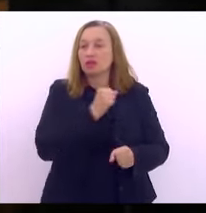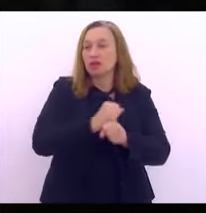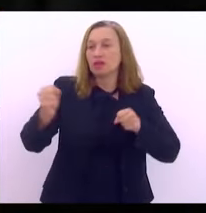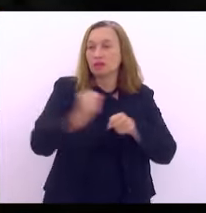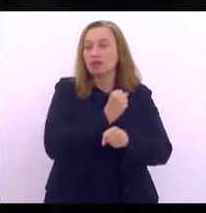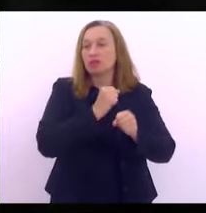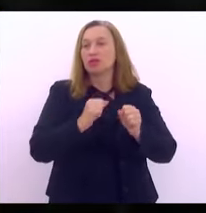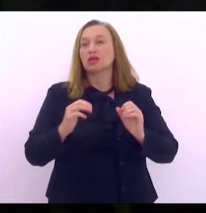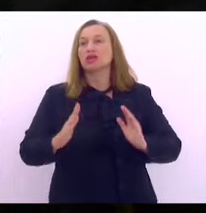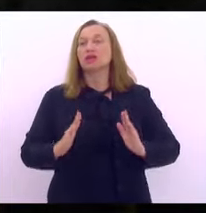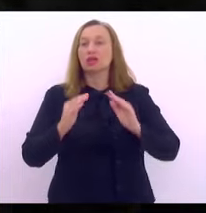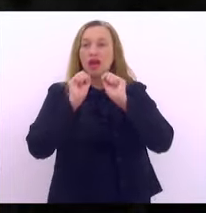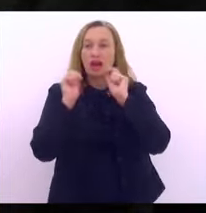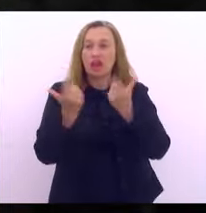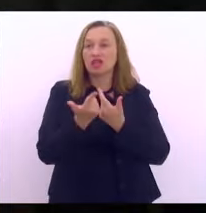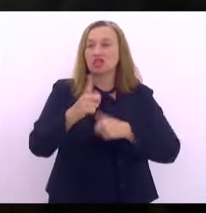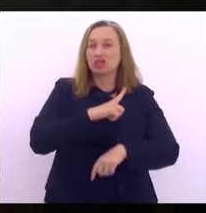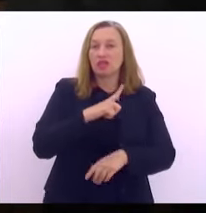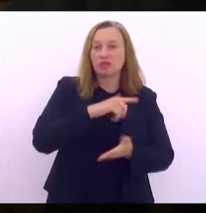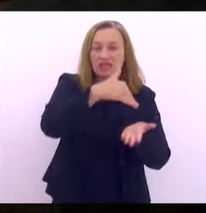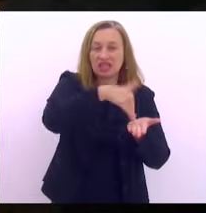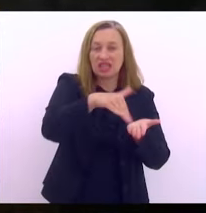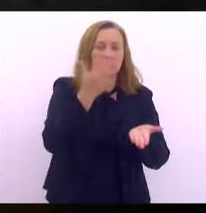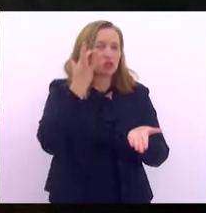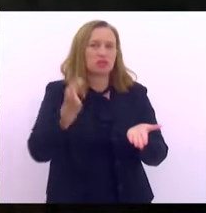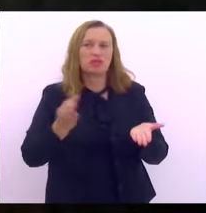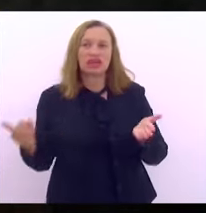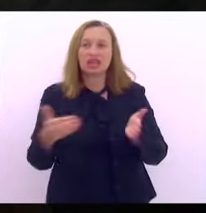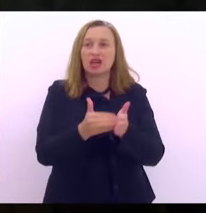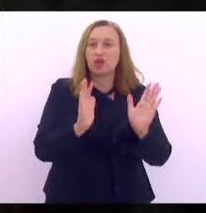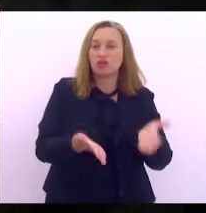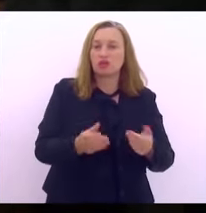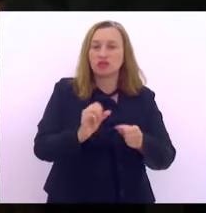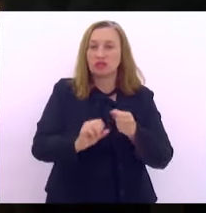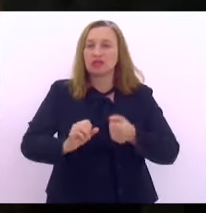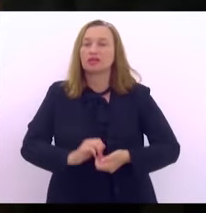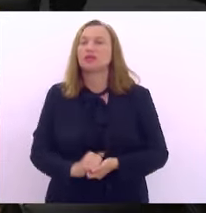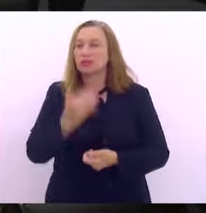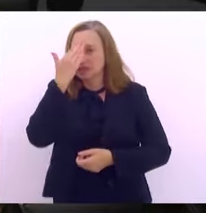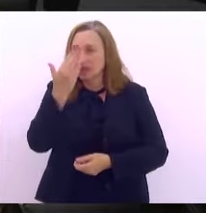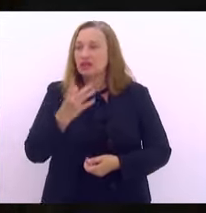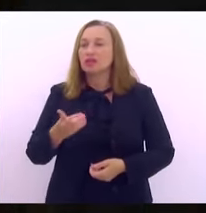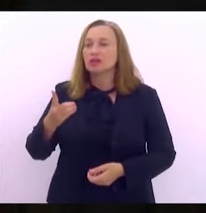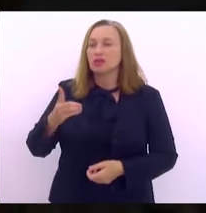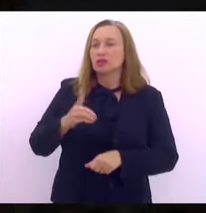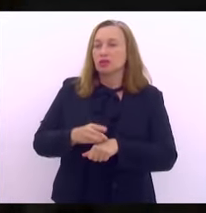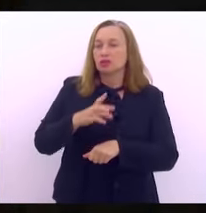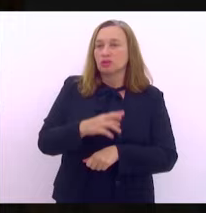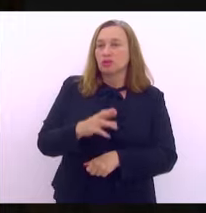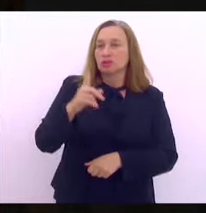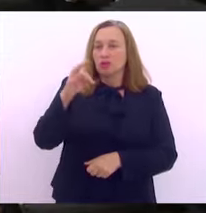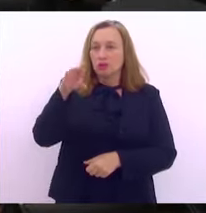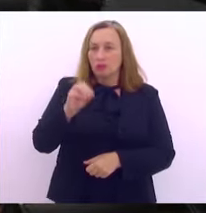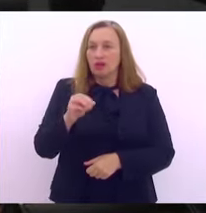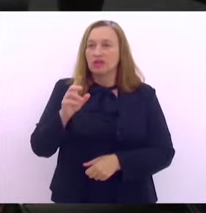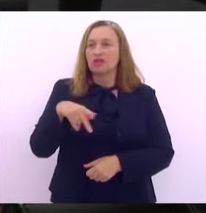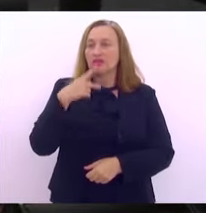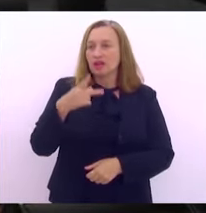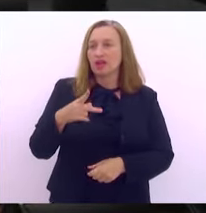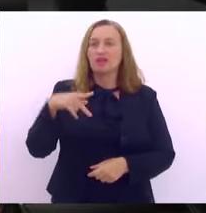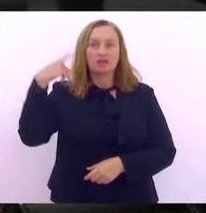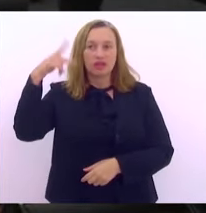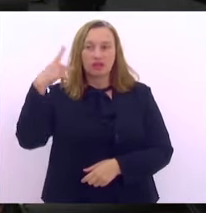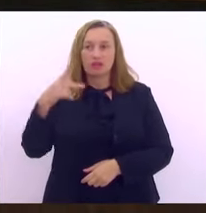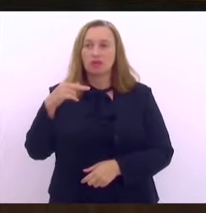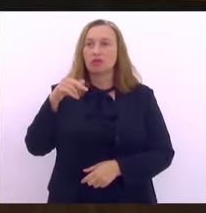Rio de Janeiro tem por essa secretária, que eu não sei o que está fazendo até hoje na pasta. Obrigado, deputado. Doutor Deodalto, por favor. Registrar a presença aqui do vereador de